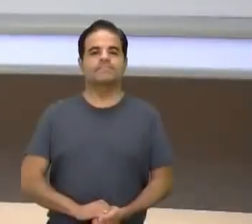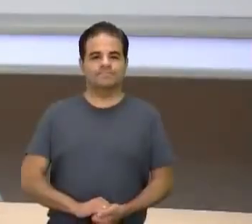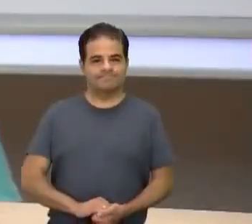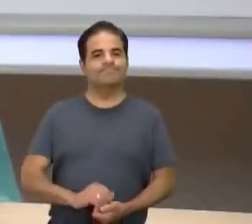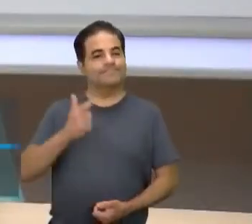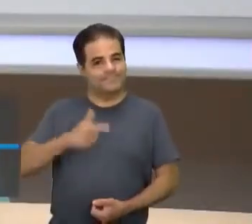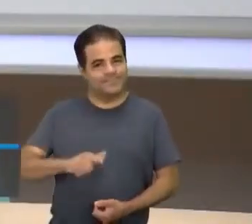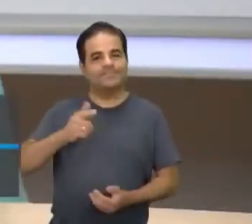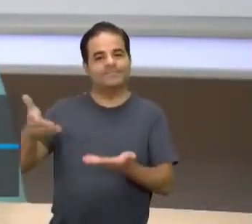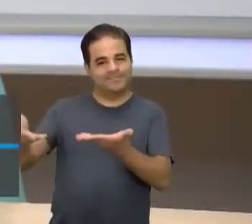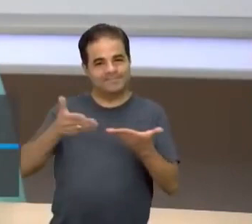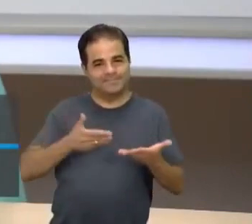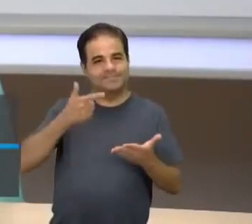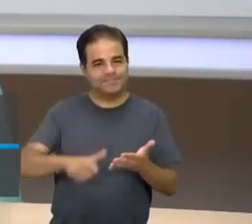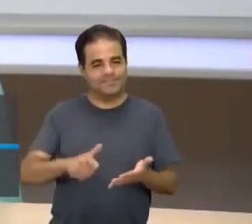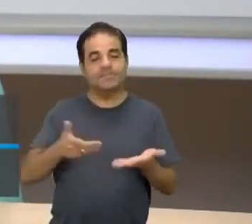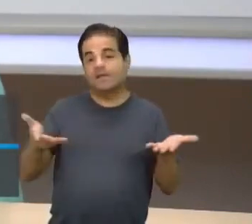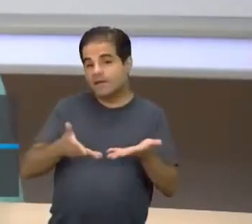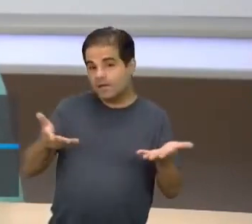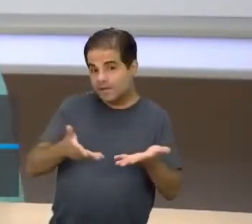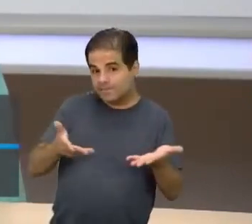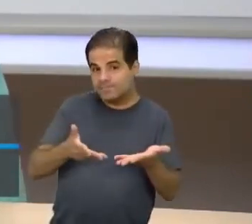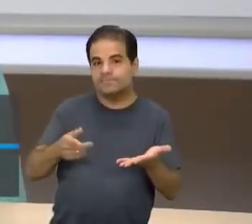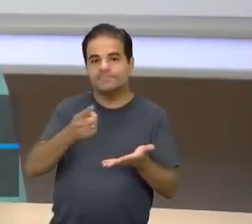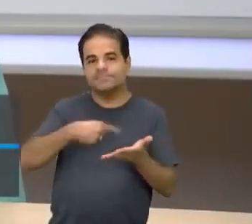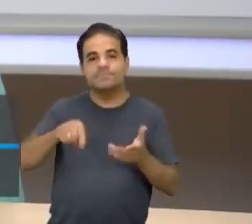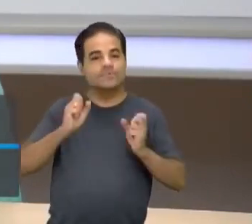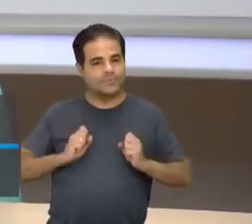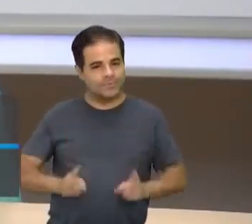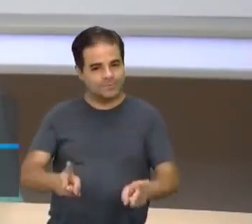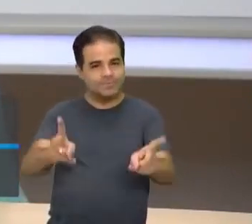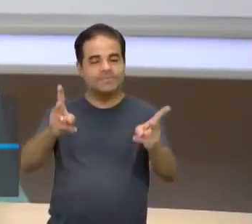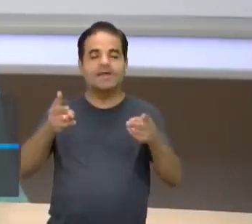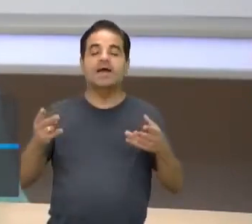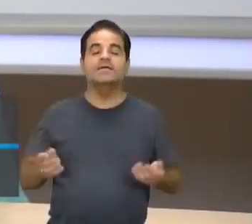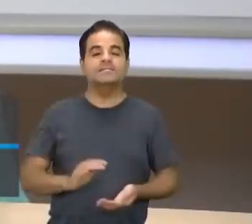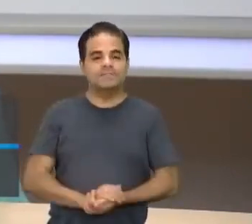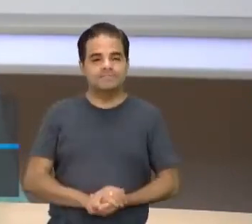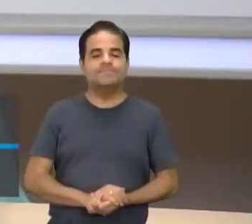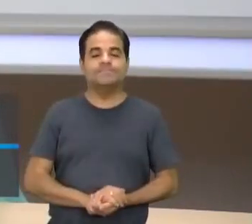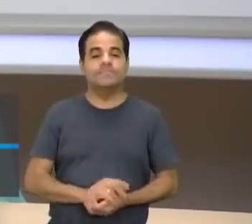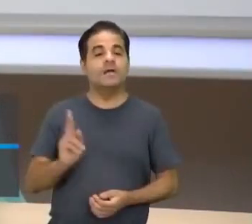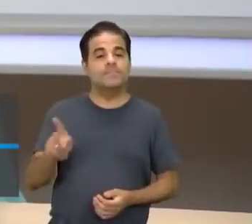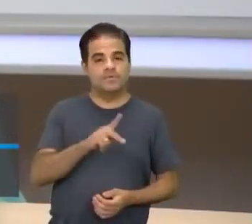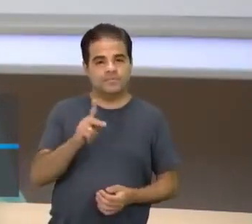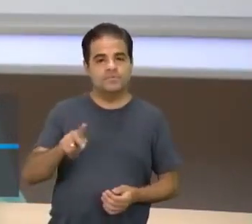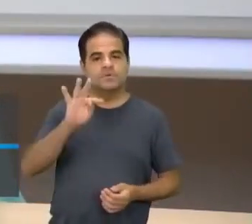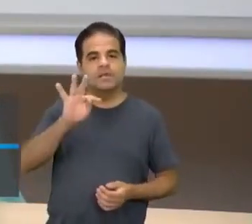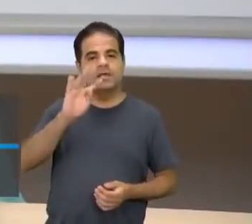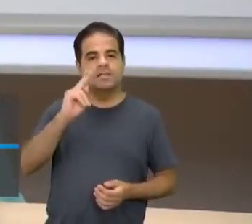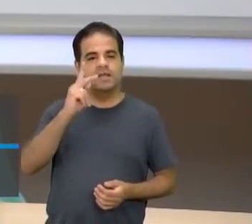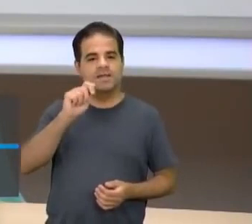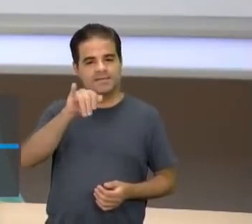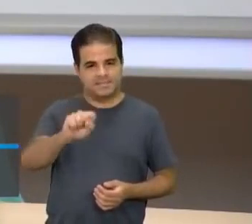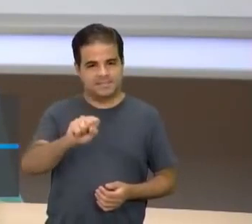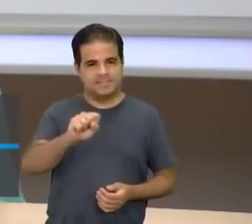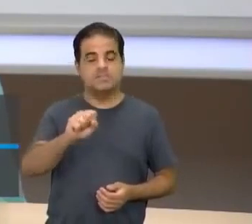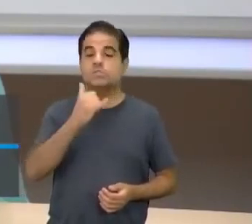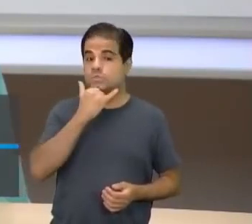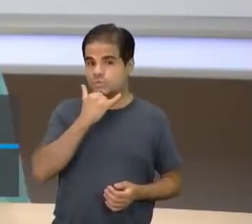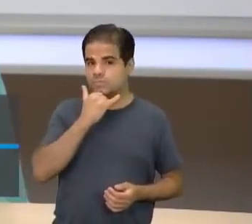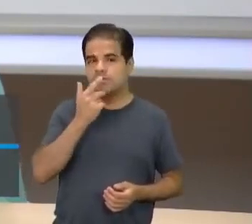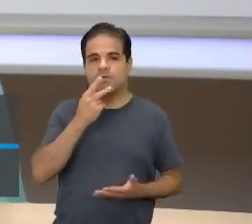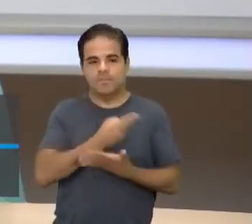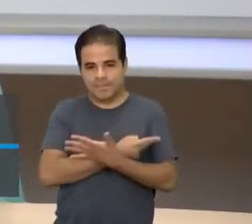Sejam bem-vindos de volta para darmos continuidade. A professora Thaís... Não,